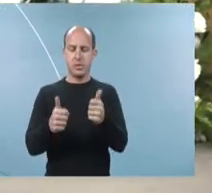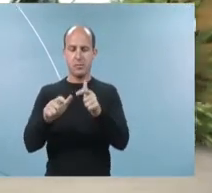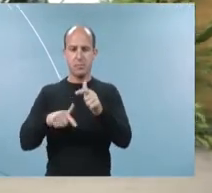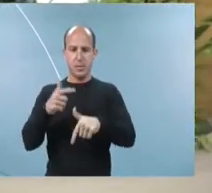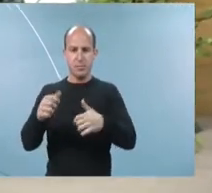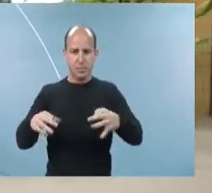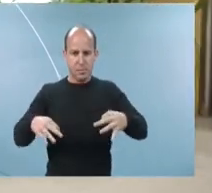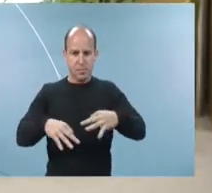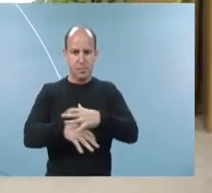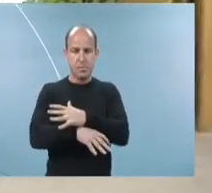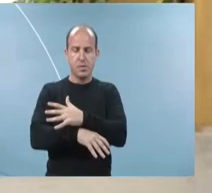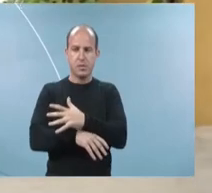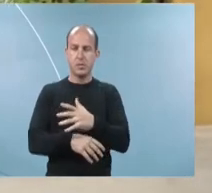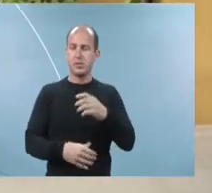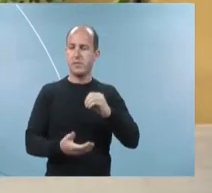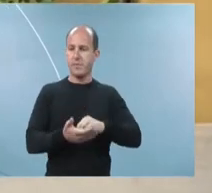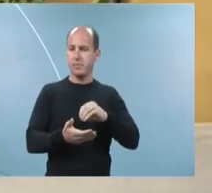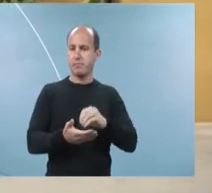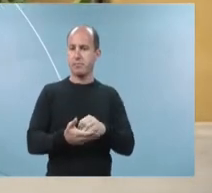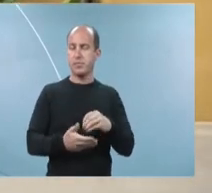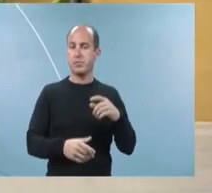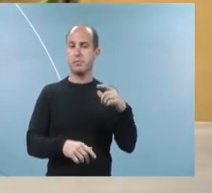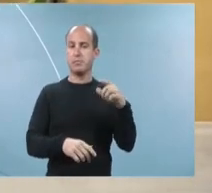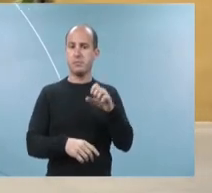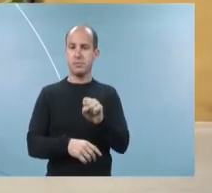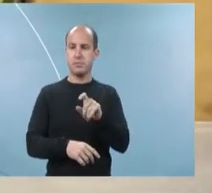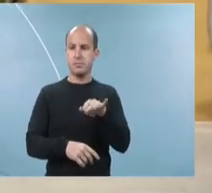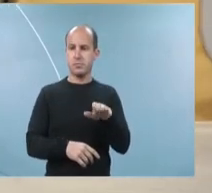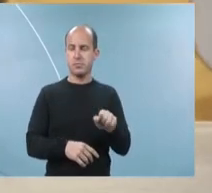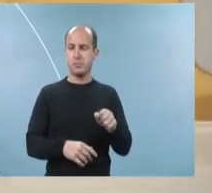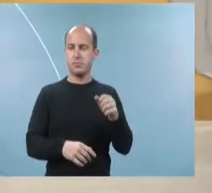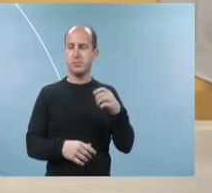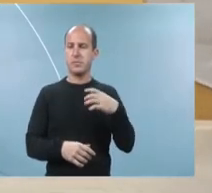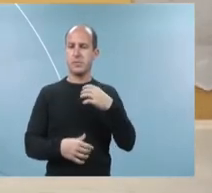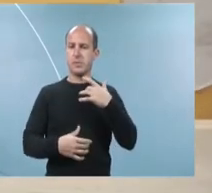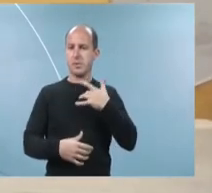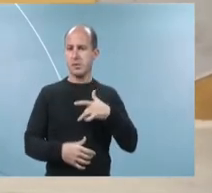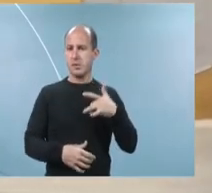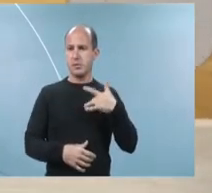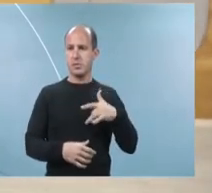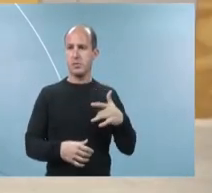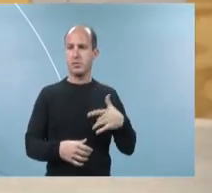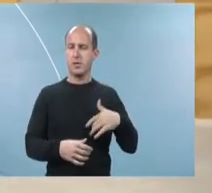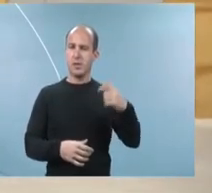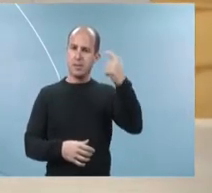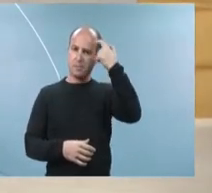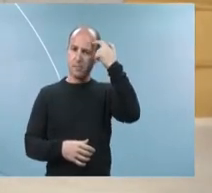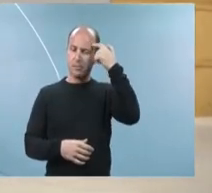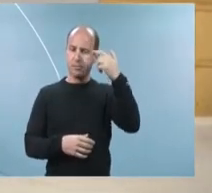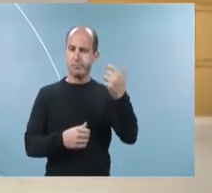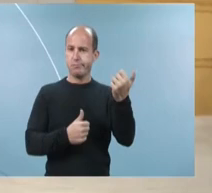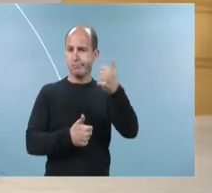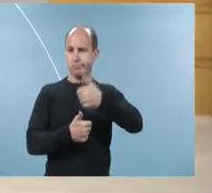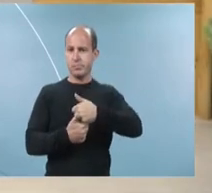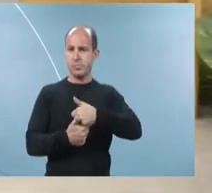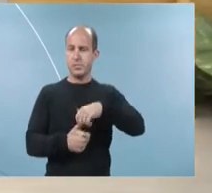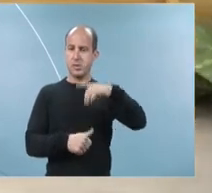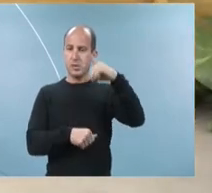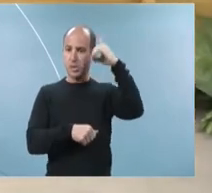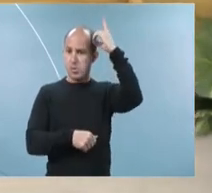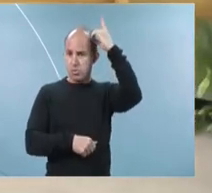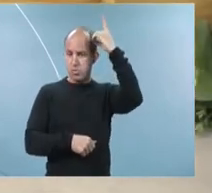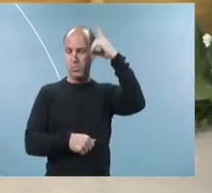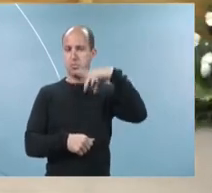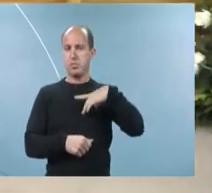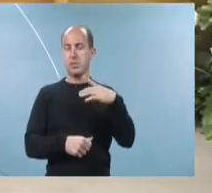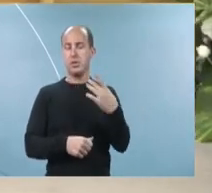Se lhe faltar assistência, mesmo em extrema carência, a mente substitui. Tem o dom da